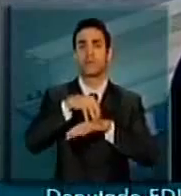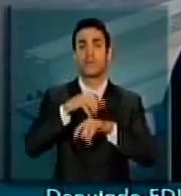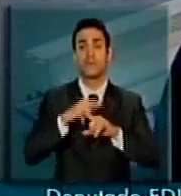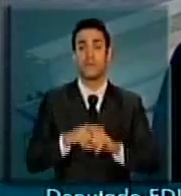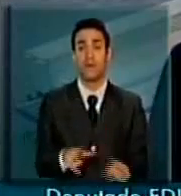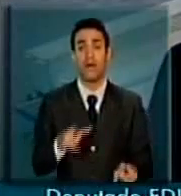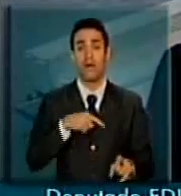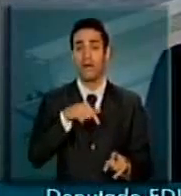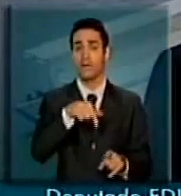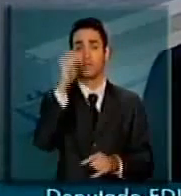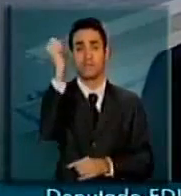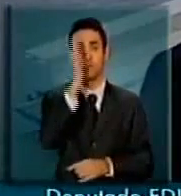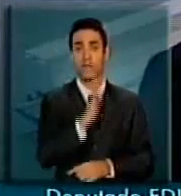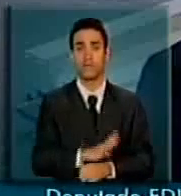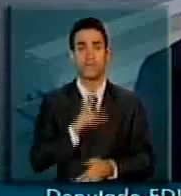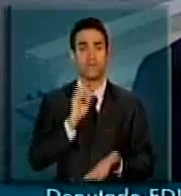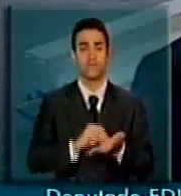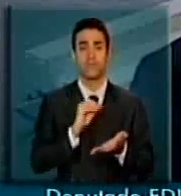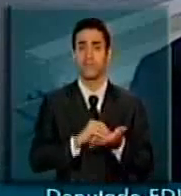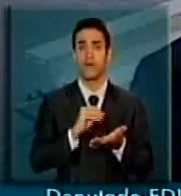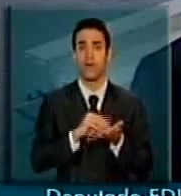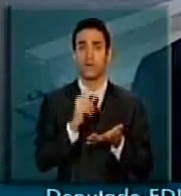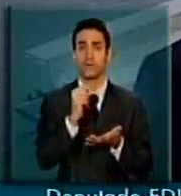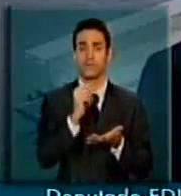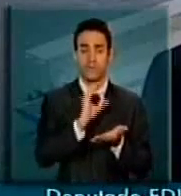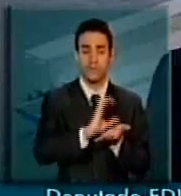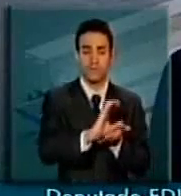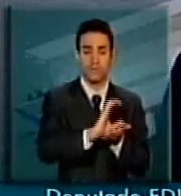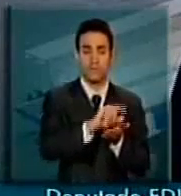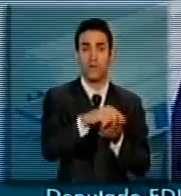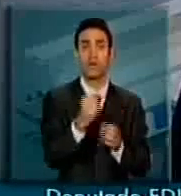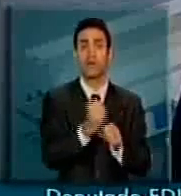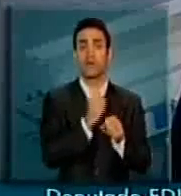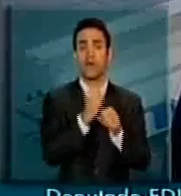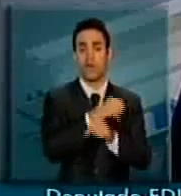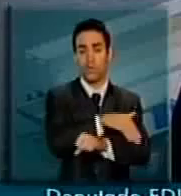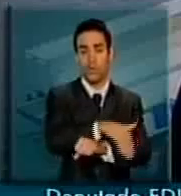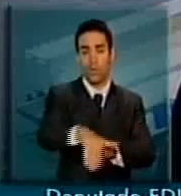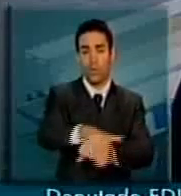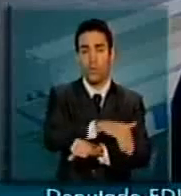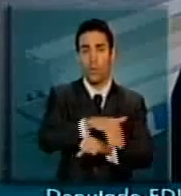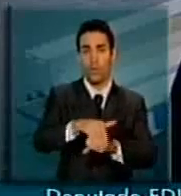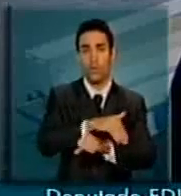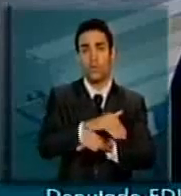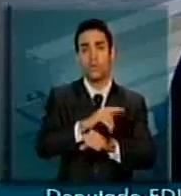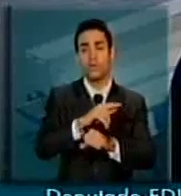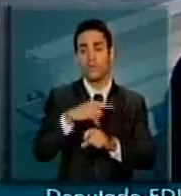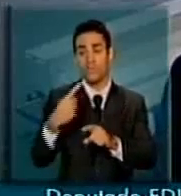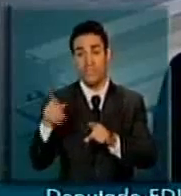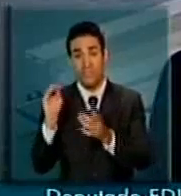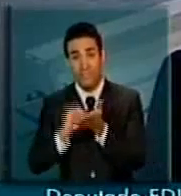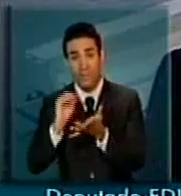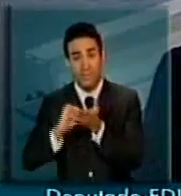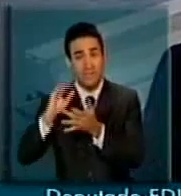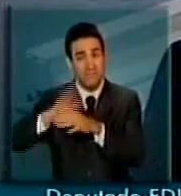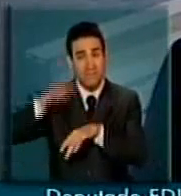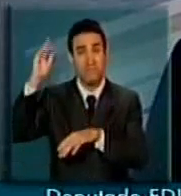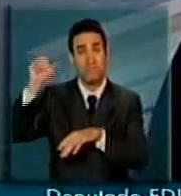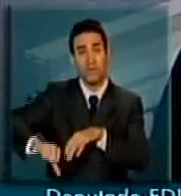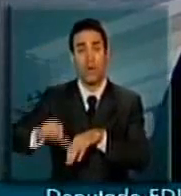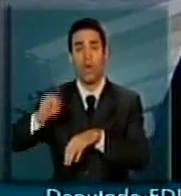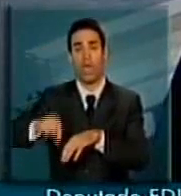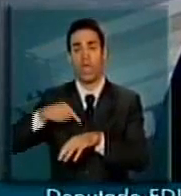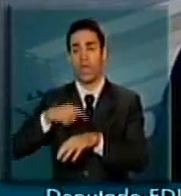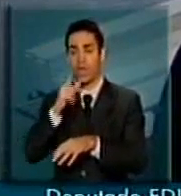ferrovias, com a costa marítima que temos, com as vias navegáveis, também não temos planejado há mais